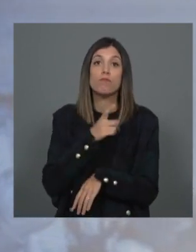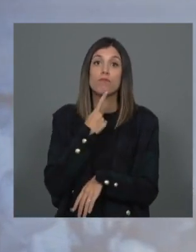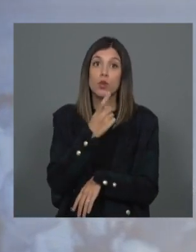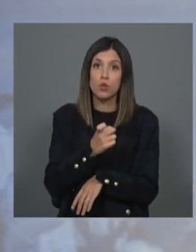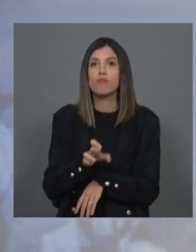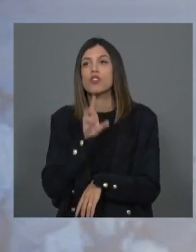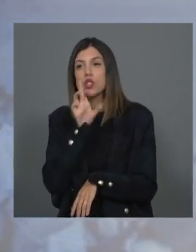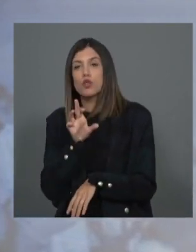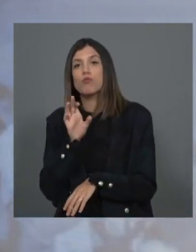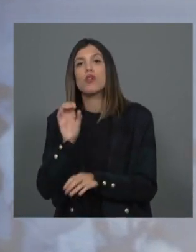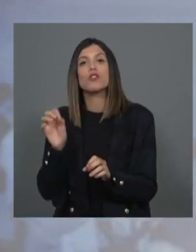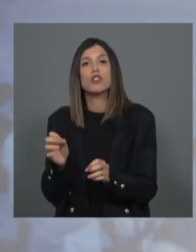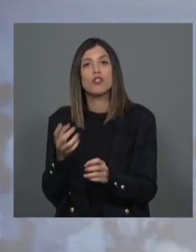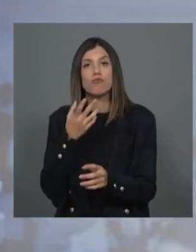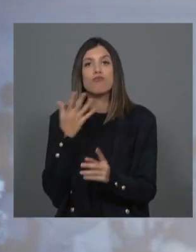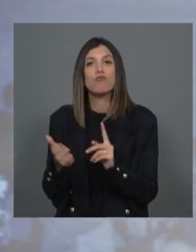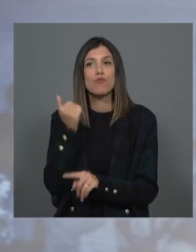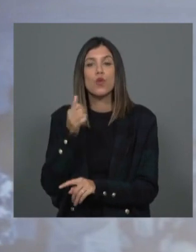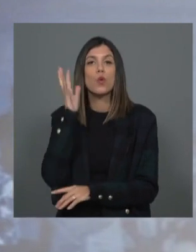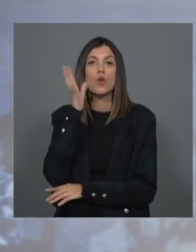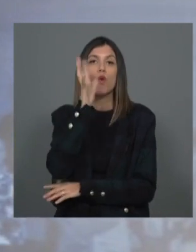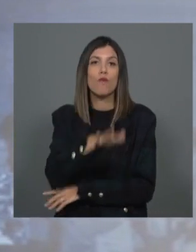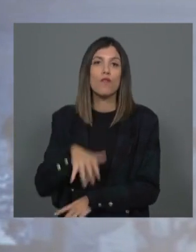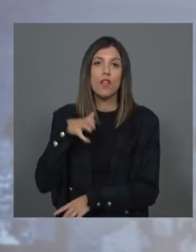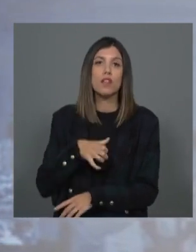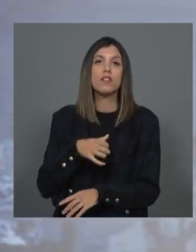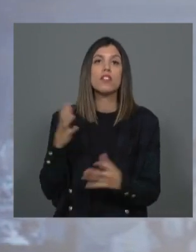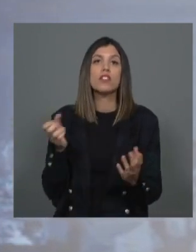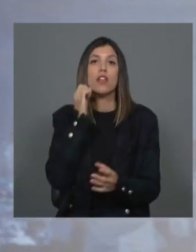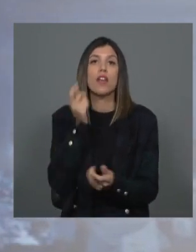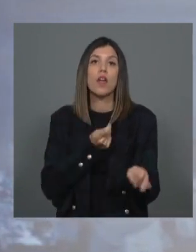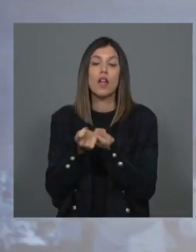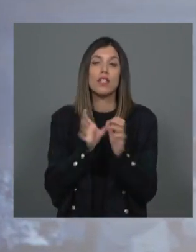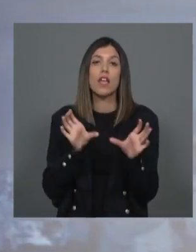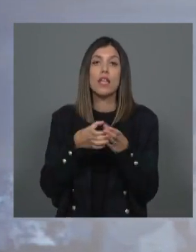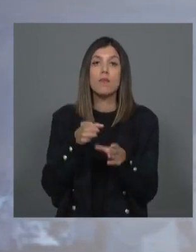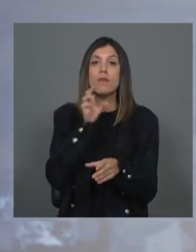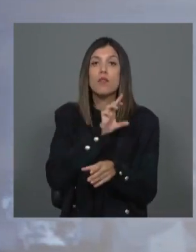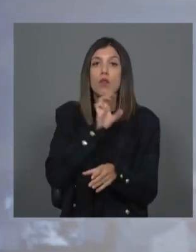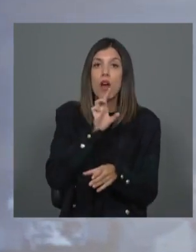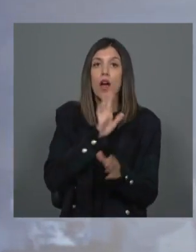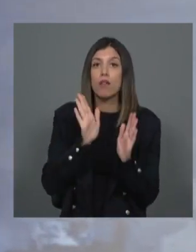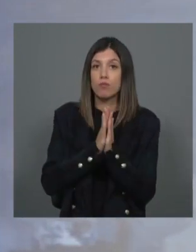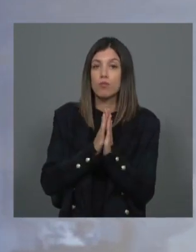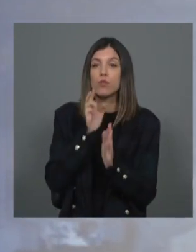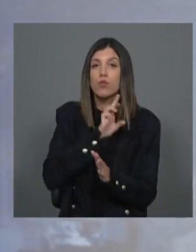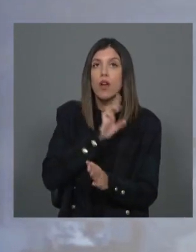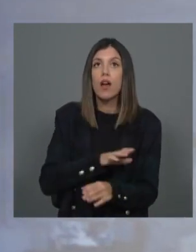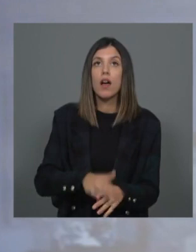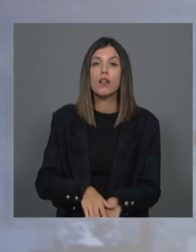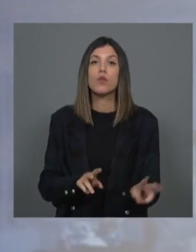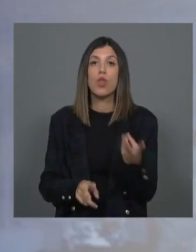conferências promovidas pela Capela do Rato, num projeto que vai ser agora apresentado por Ângela Barreto Xavier e Sandra Chaves